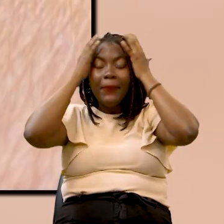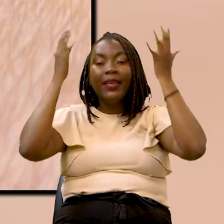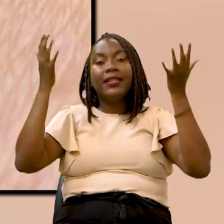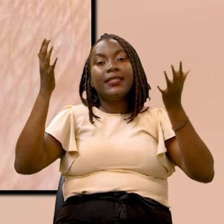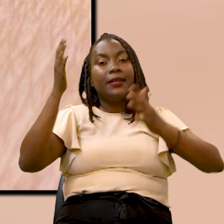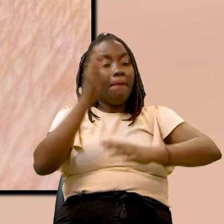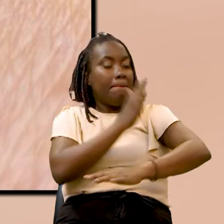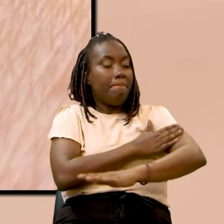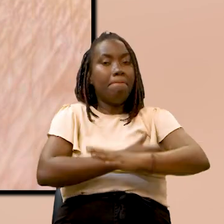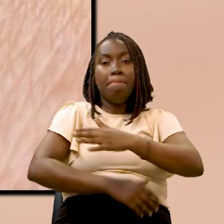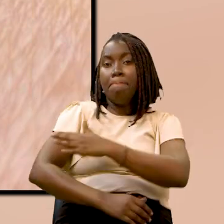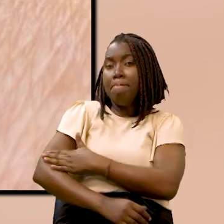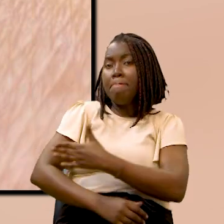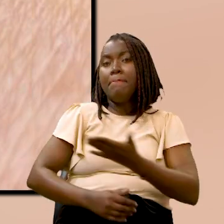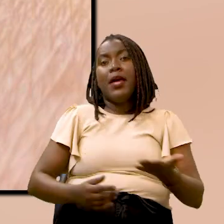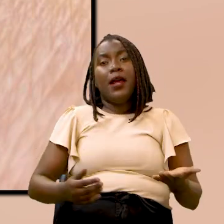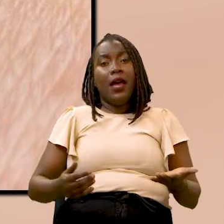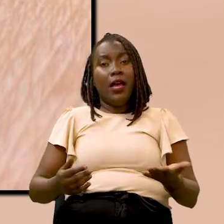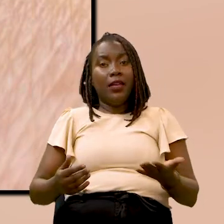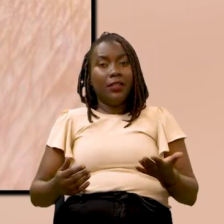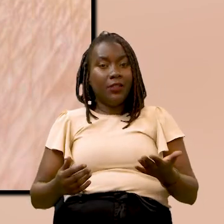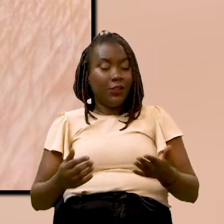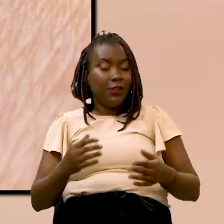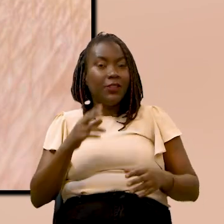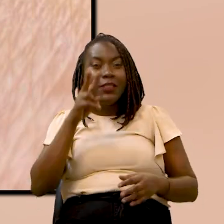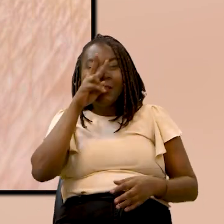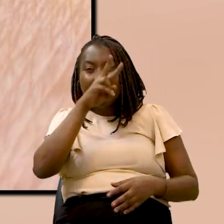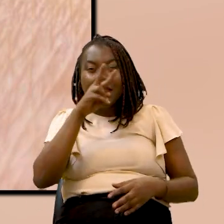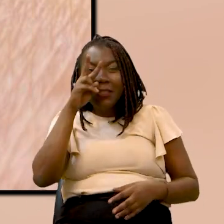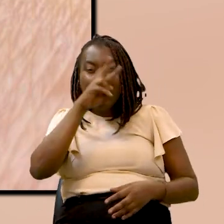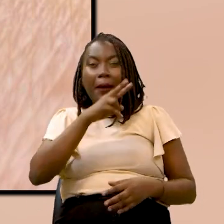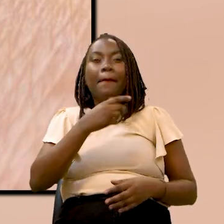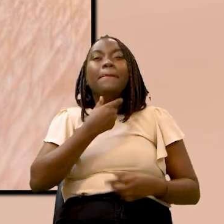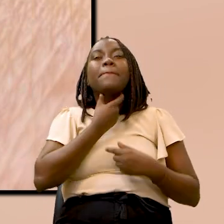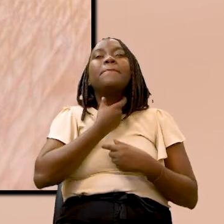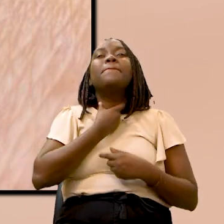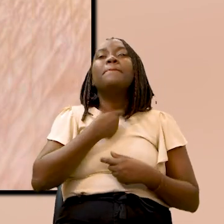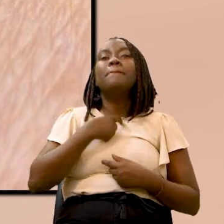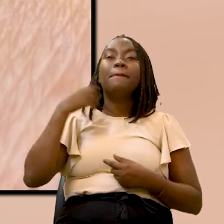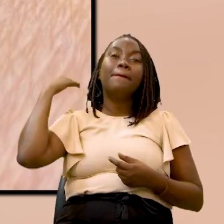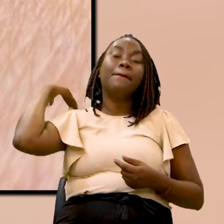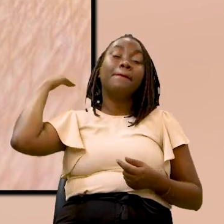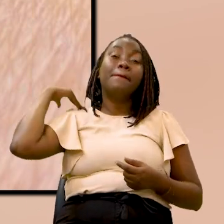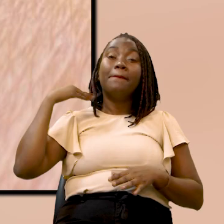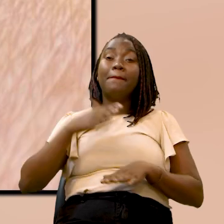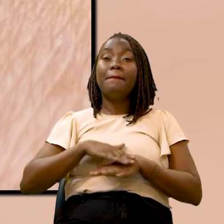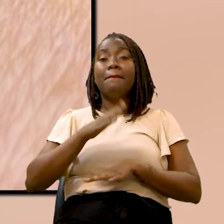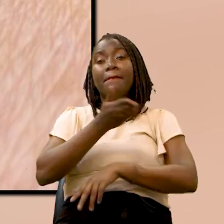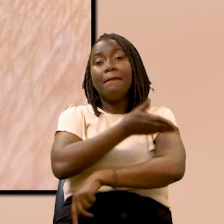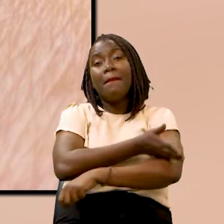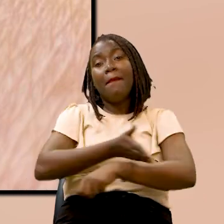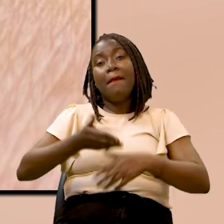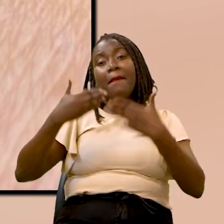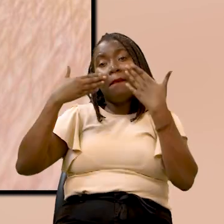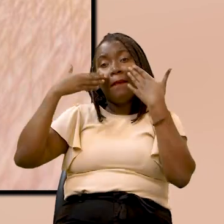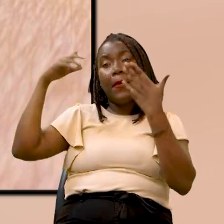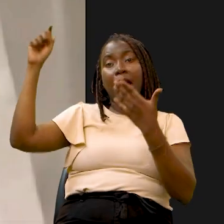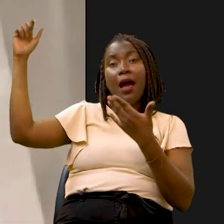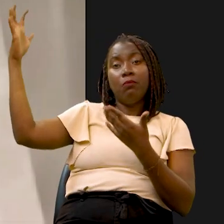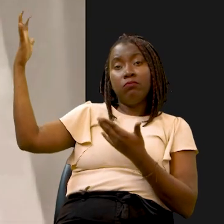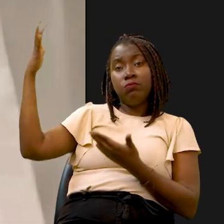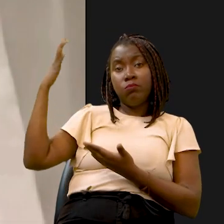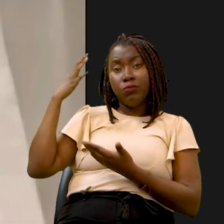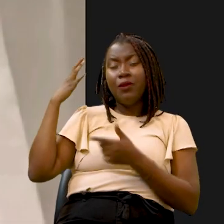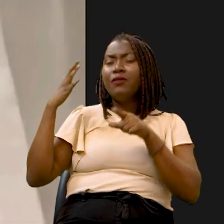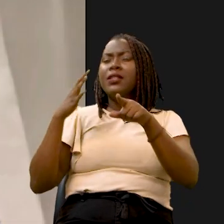tipo a cabeça, os braços, as extremidades, pescoço, as costas, onde é mais comum a